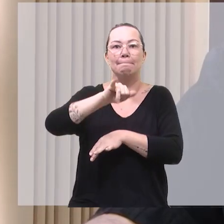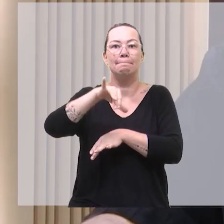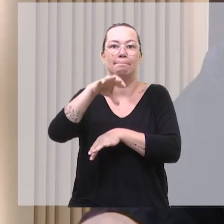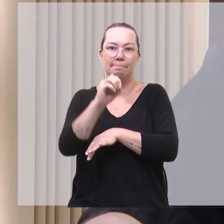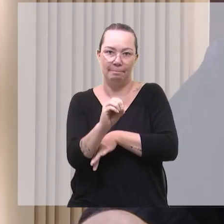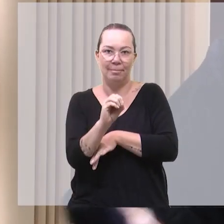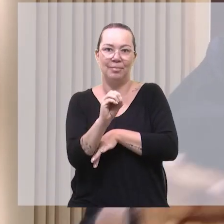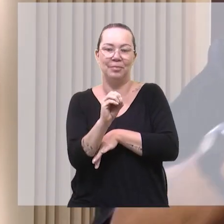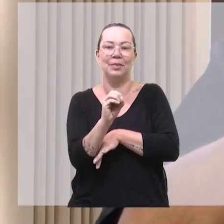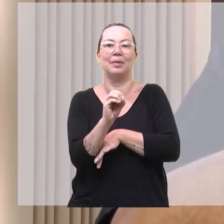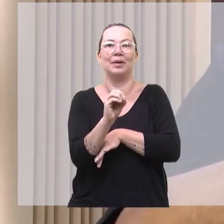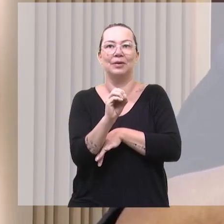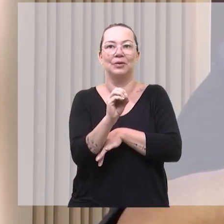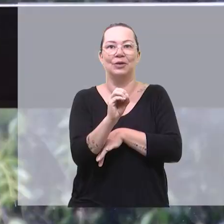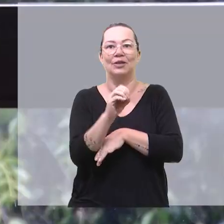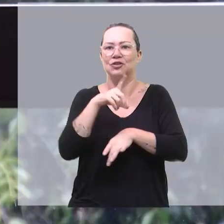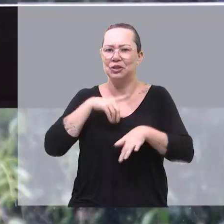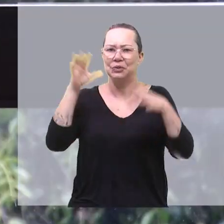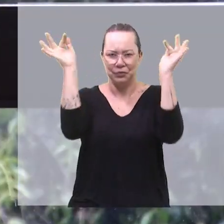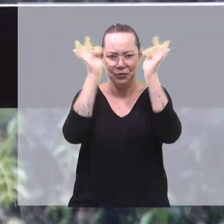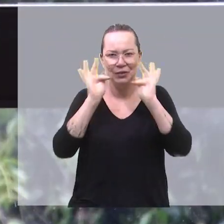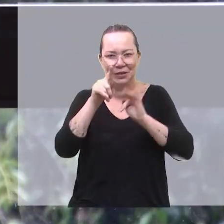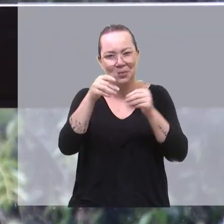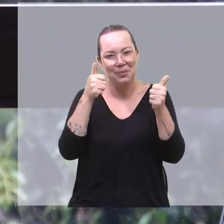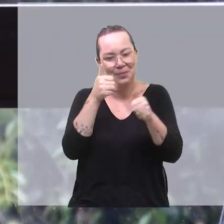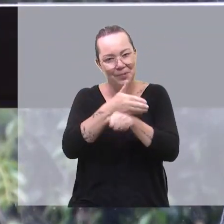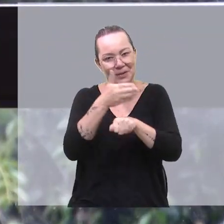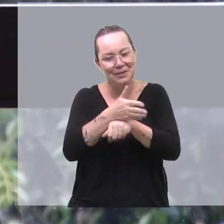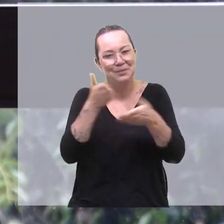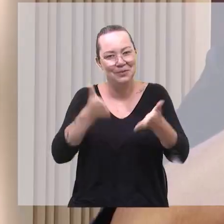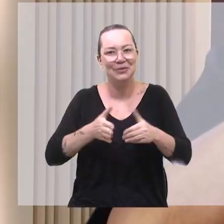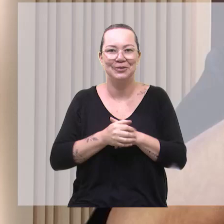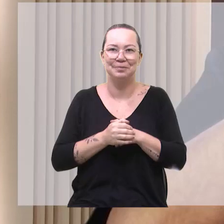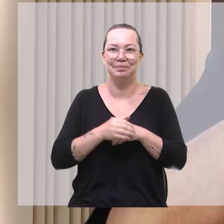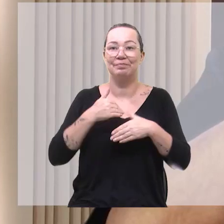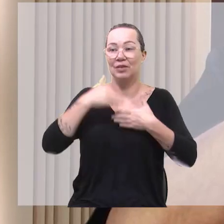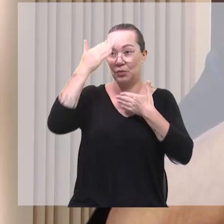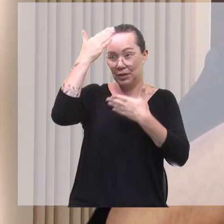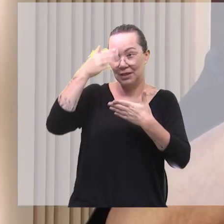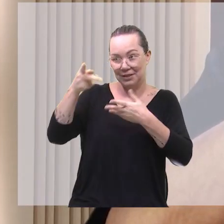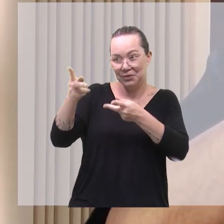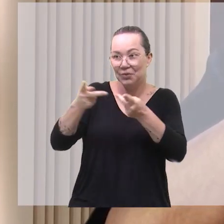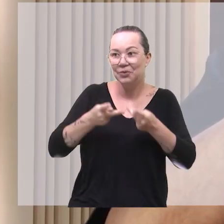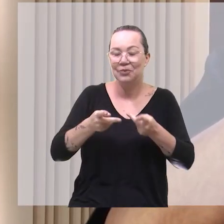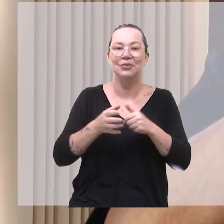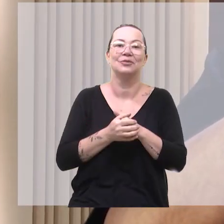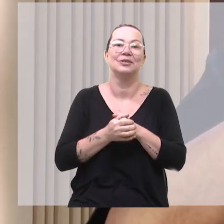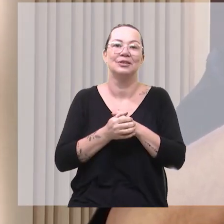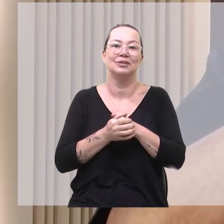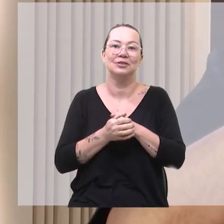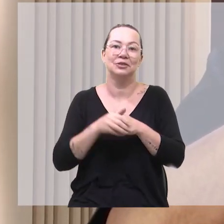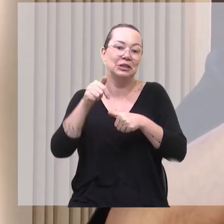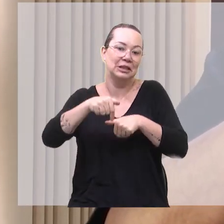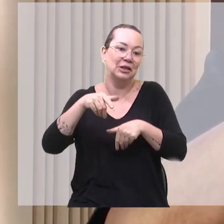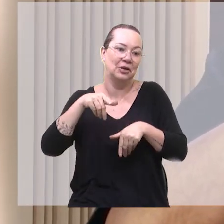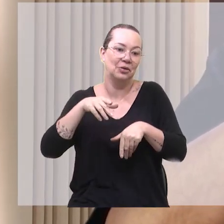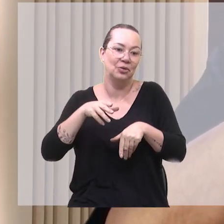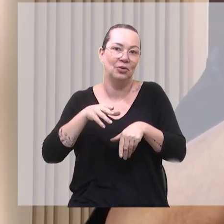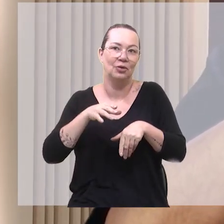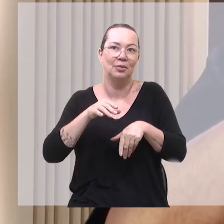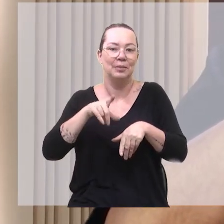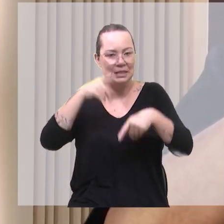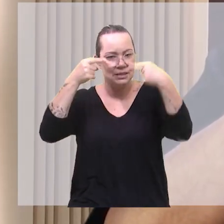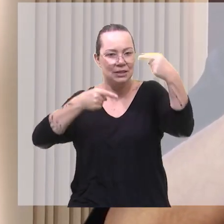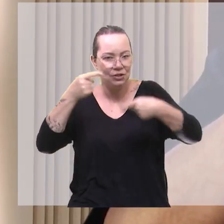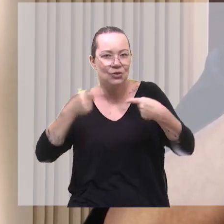maio, né? E a gente tem muita alegria de tê-lo conosco. Eu agradeço o convite. Temos aqui para